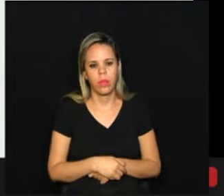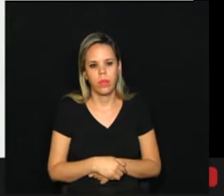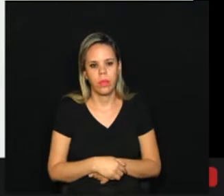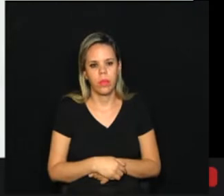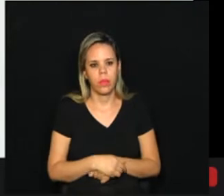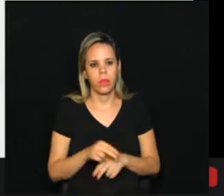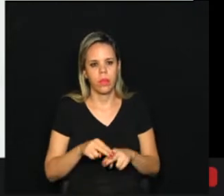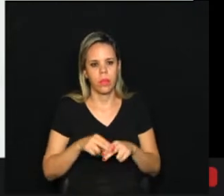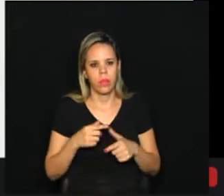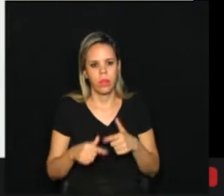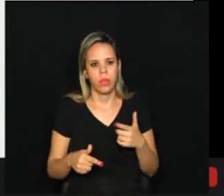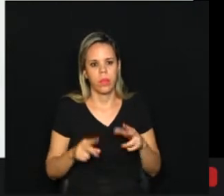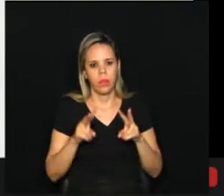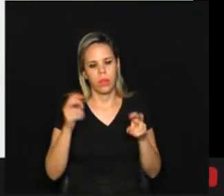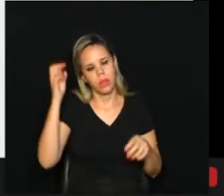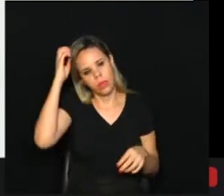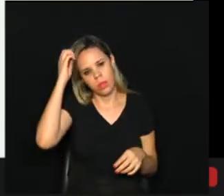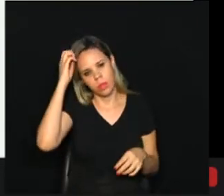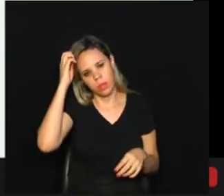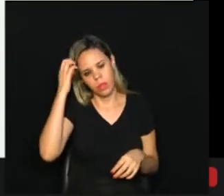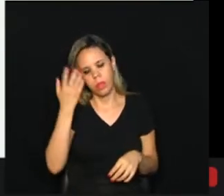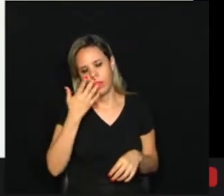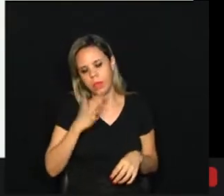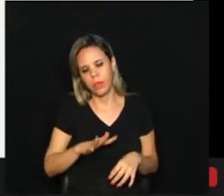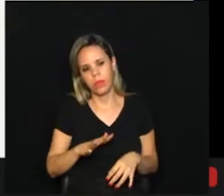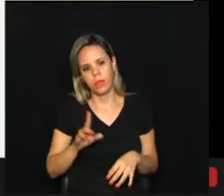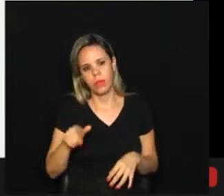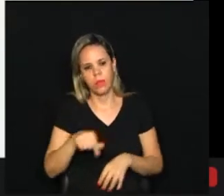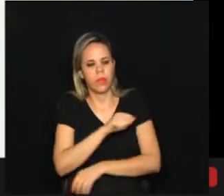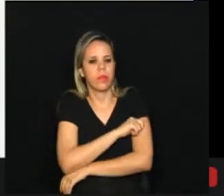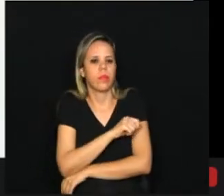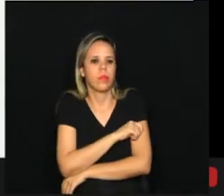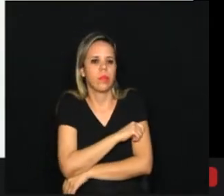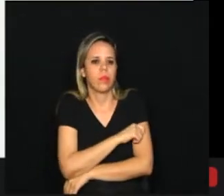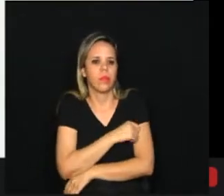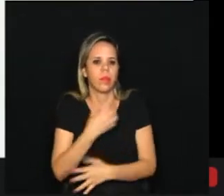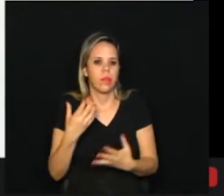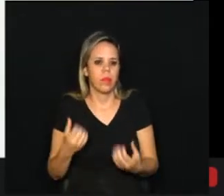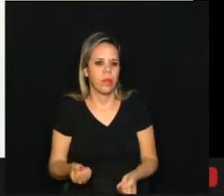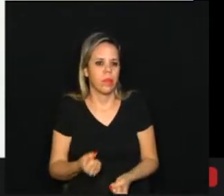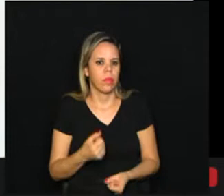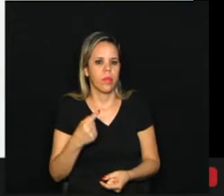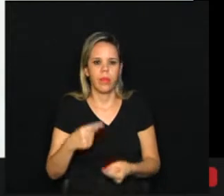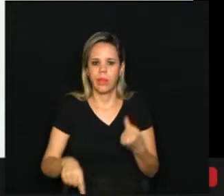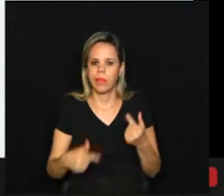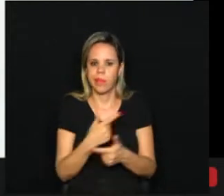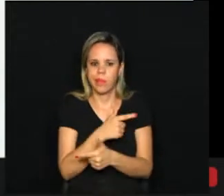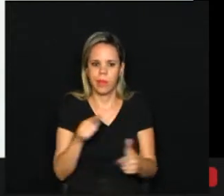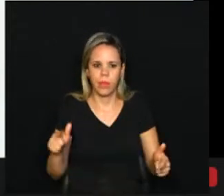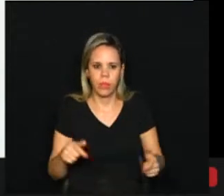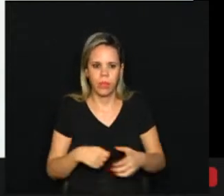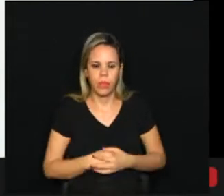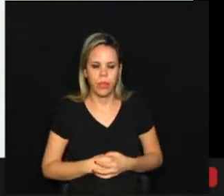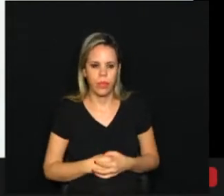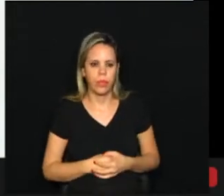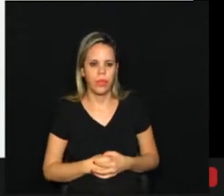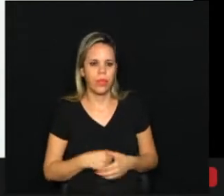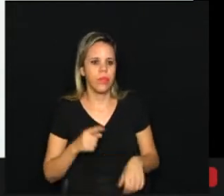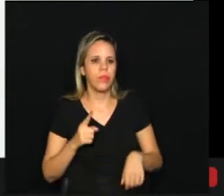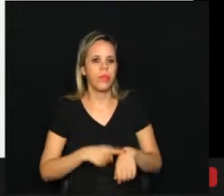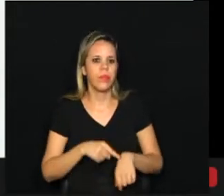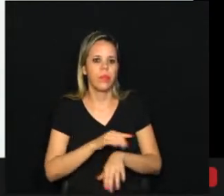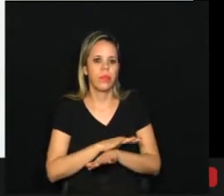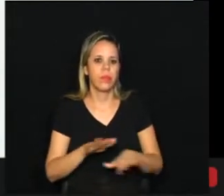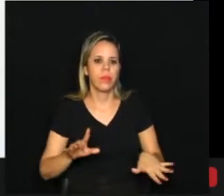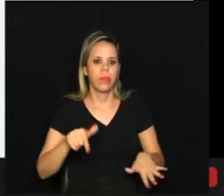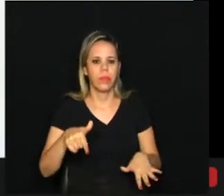a situação com relação a essa criança, que é um aluno que deveria ser acolhido, não houve. Em momento algum,